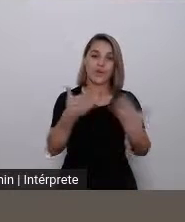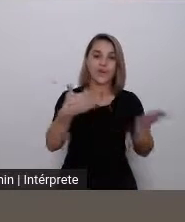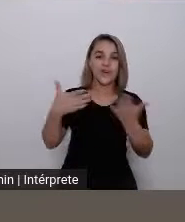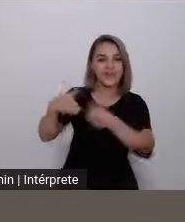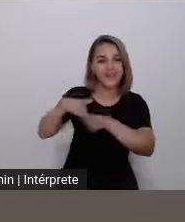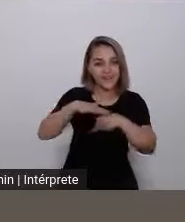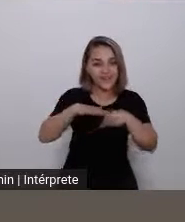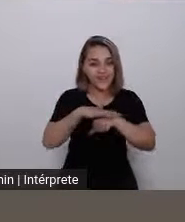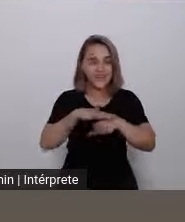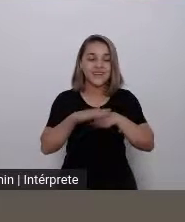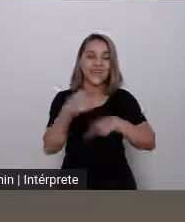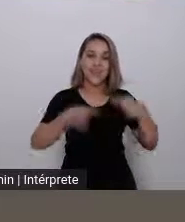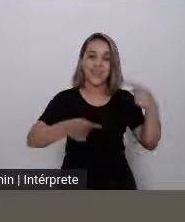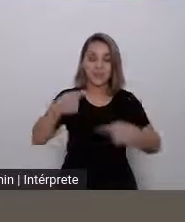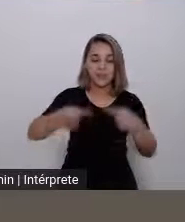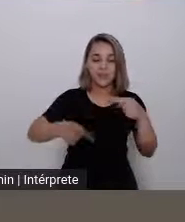podem